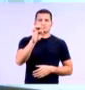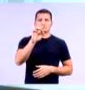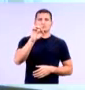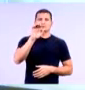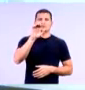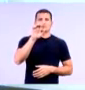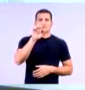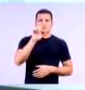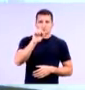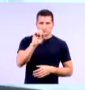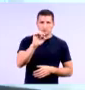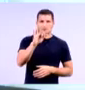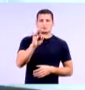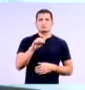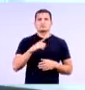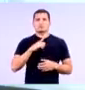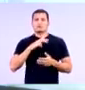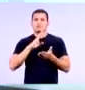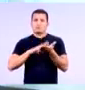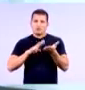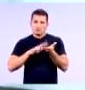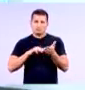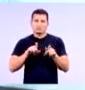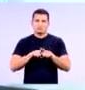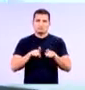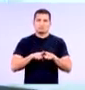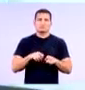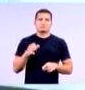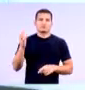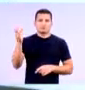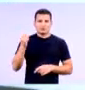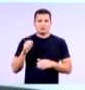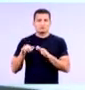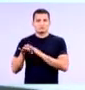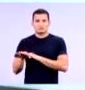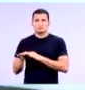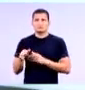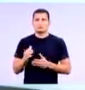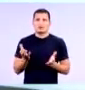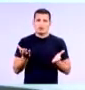com os métodos agora, o sacar e depositar. E agora eu vou